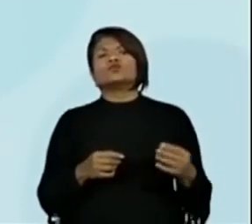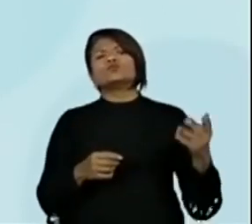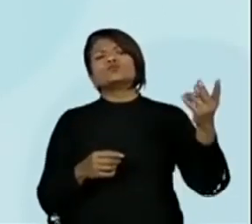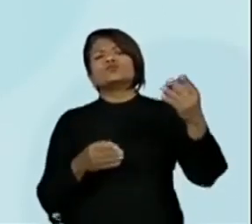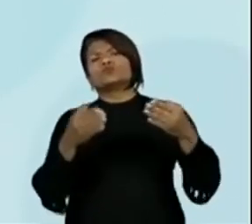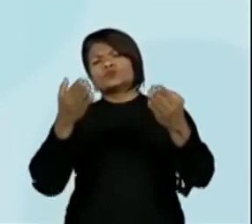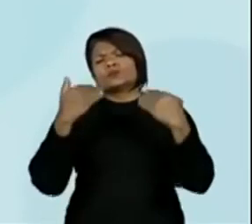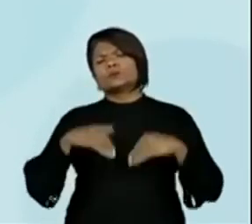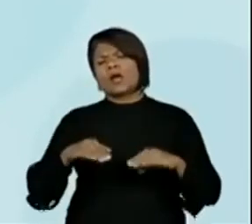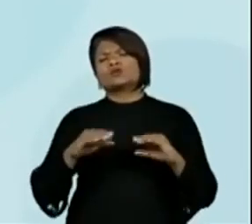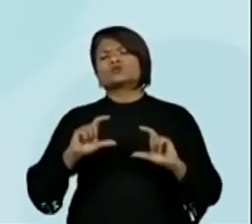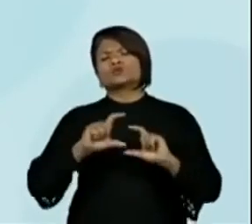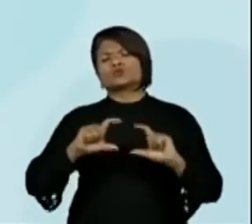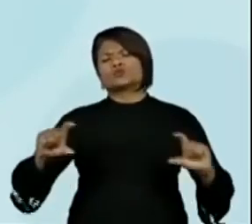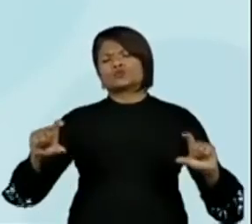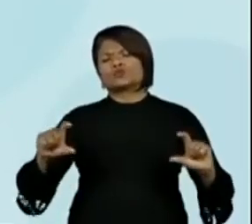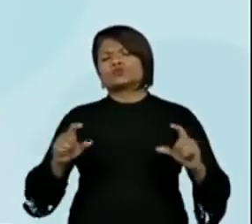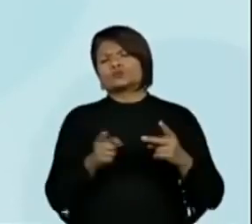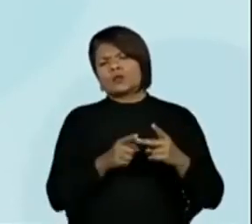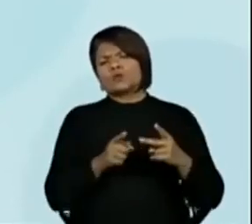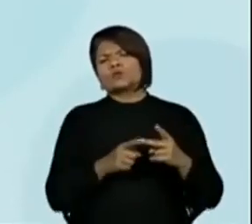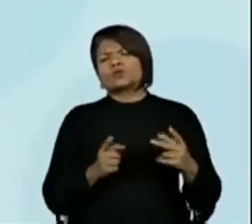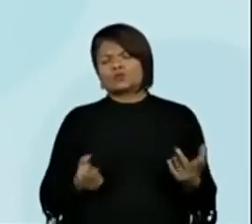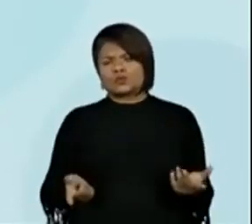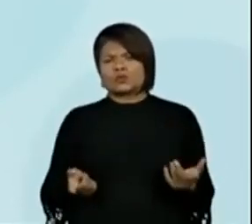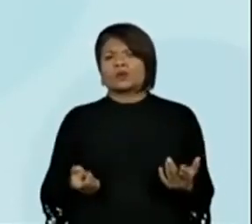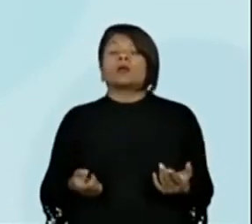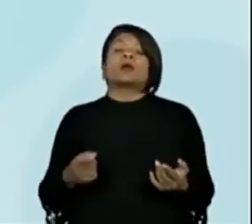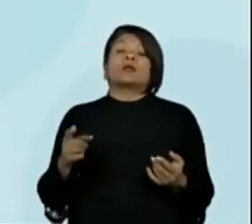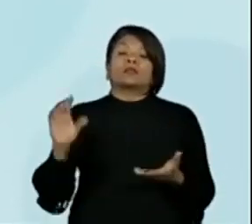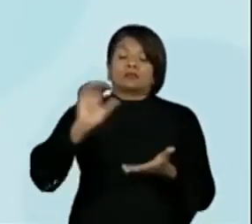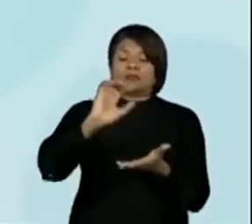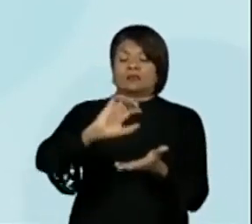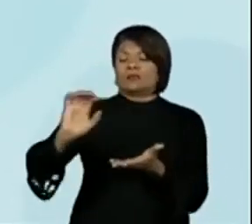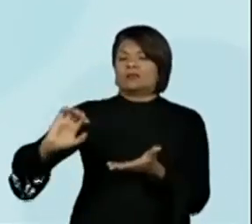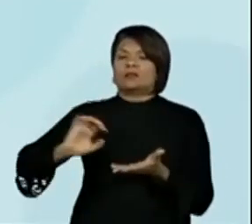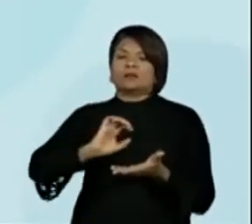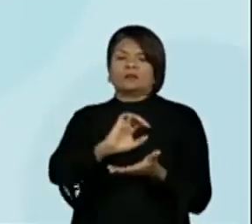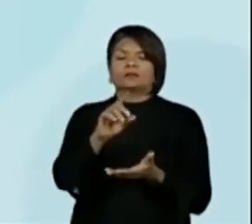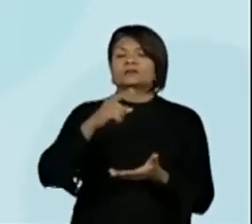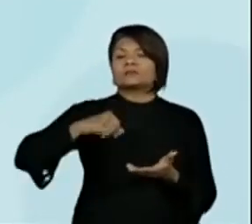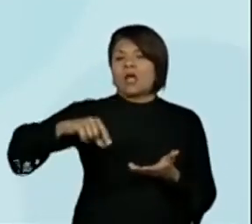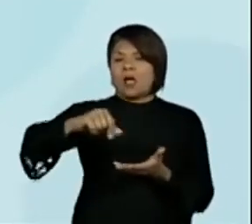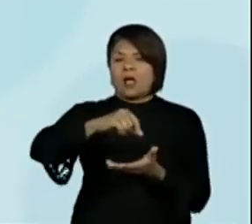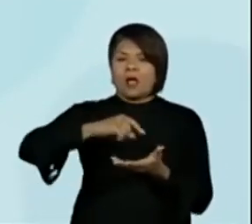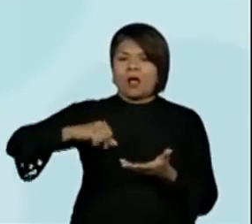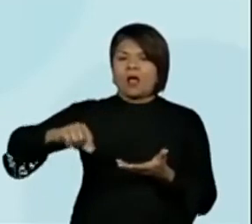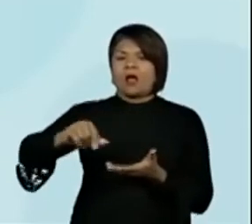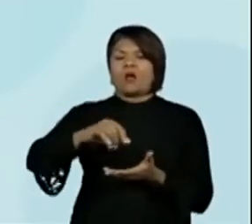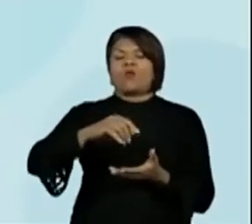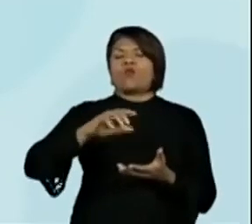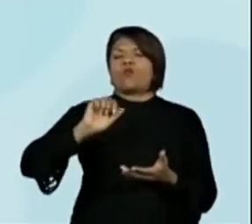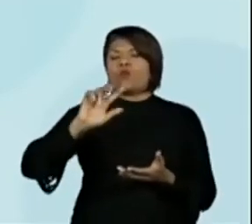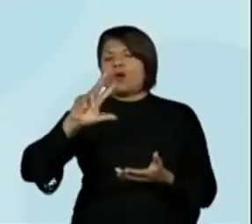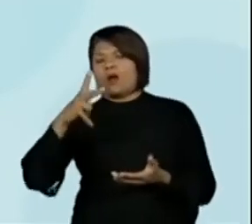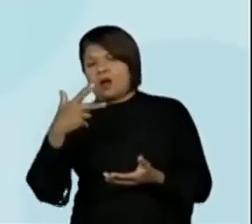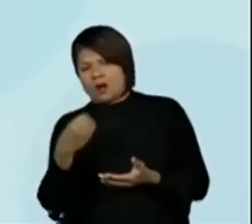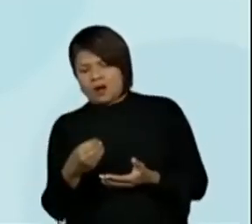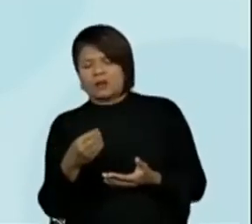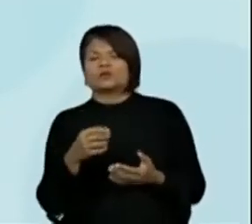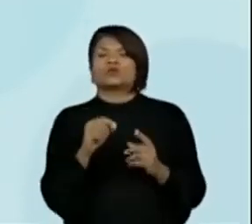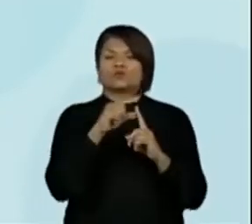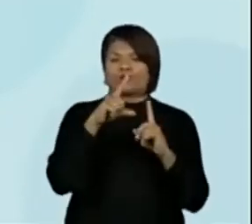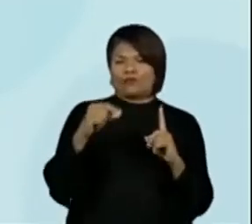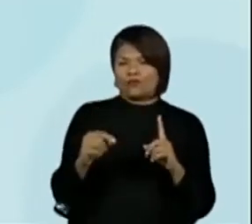parágrafo, ó. Aqui vem da parte mesmo do tempero, de incluir o sal, de incluir o alho,